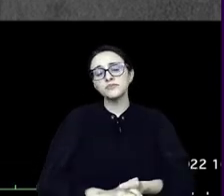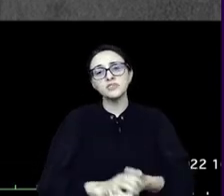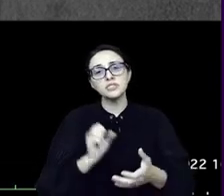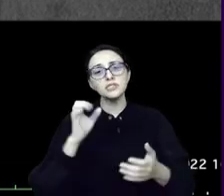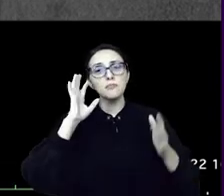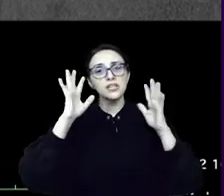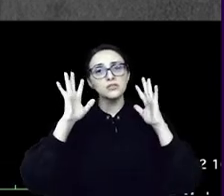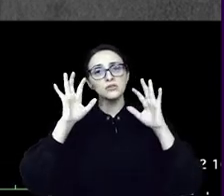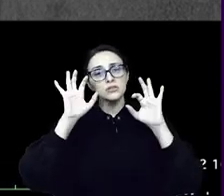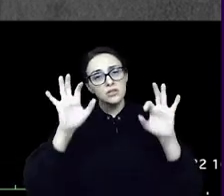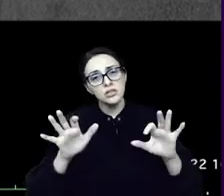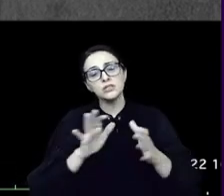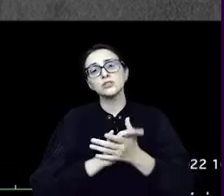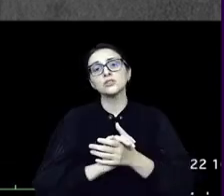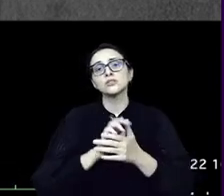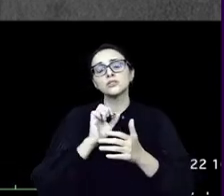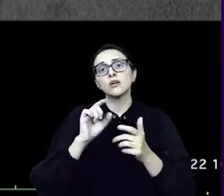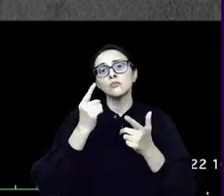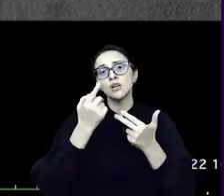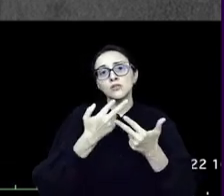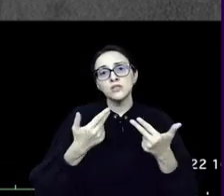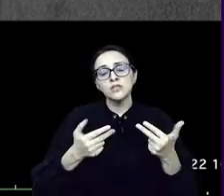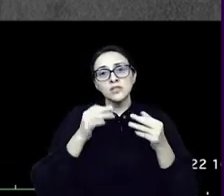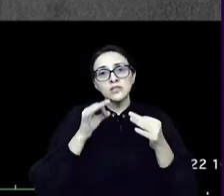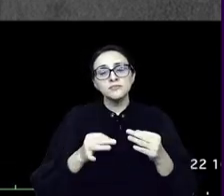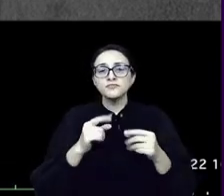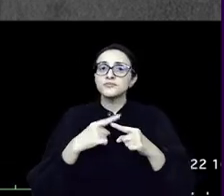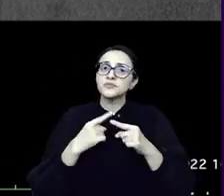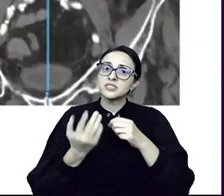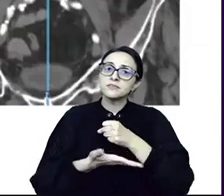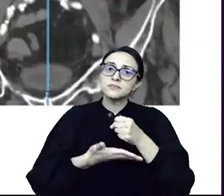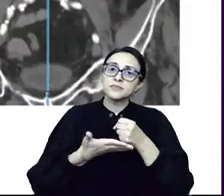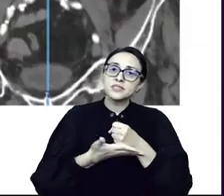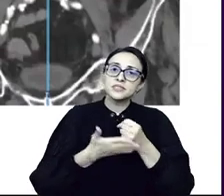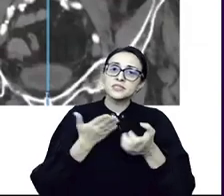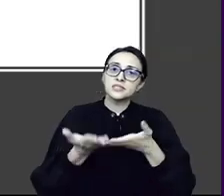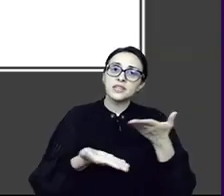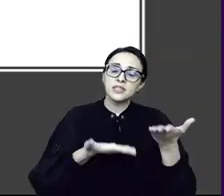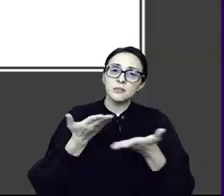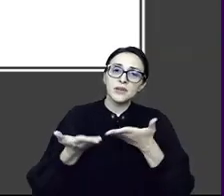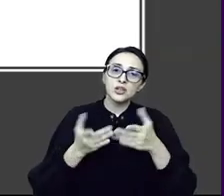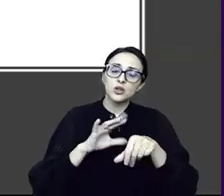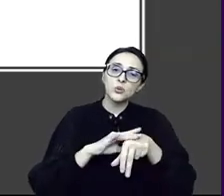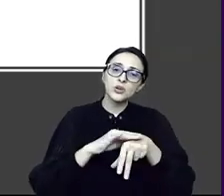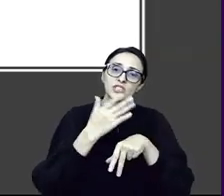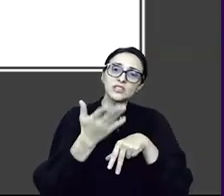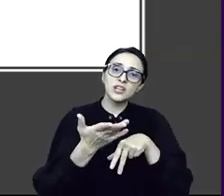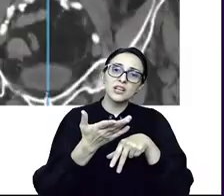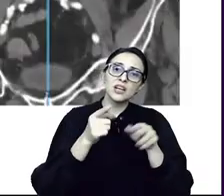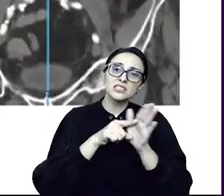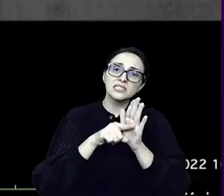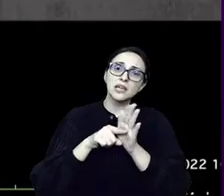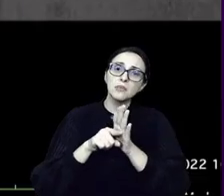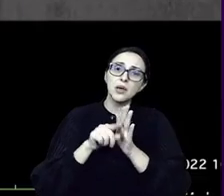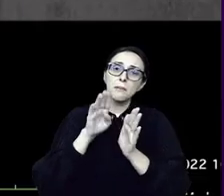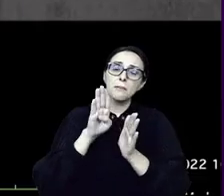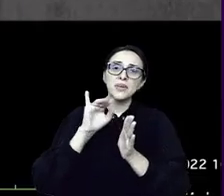pensaram nisso, se isso é uma coisa que realmente... Porque a gente baseia o tratamento de um doente desse num exame bidimensional.